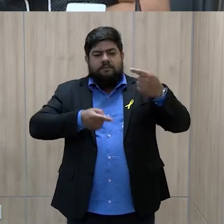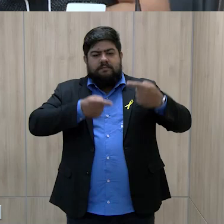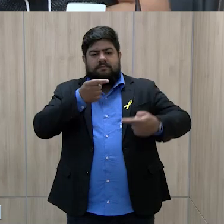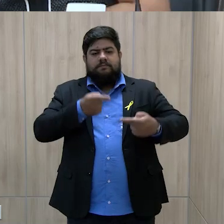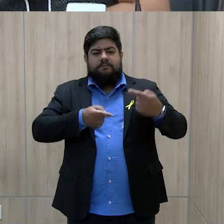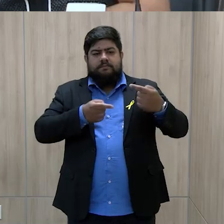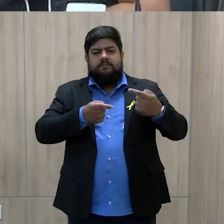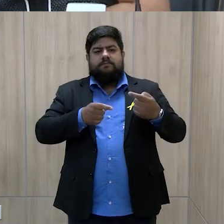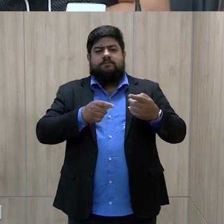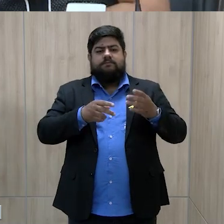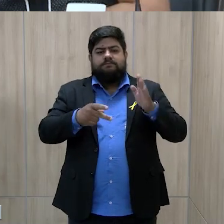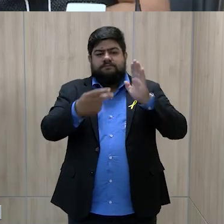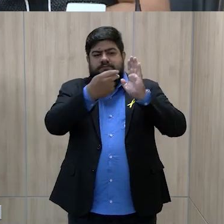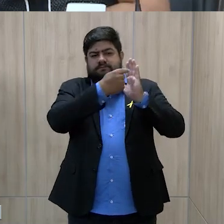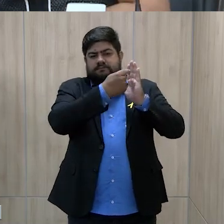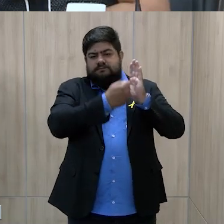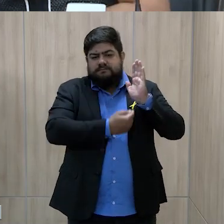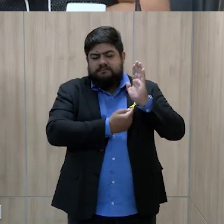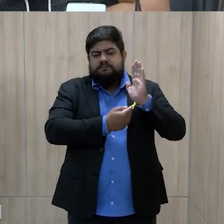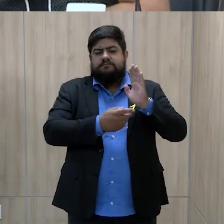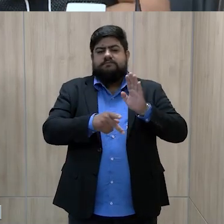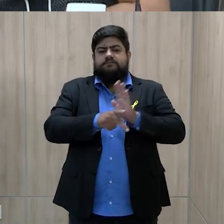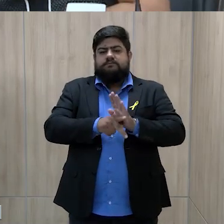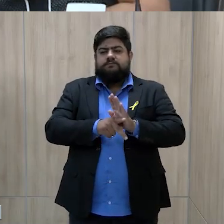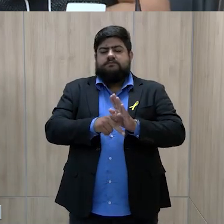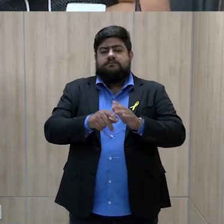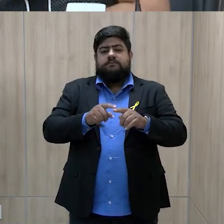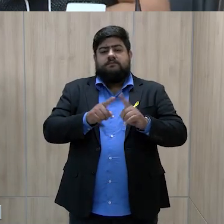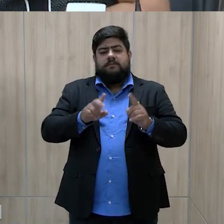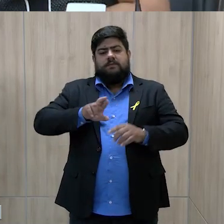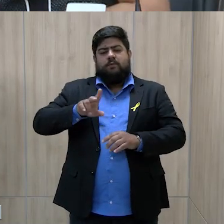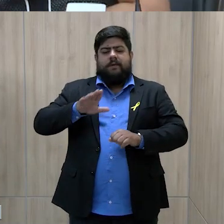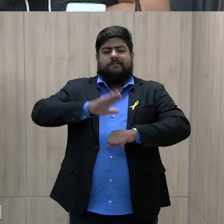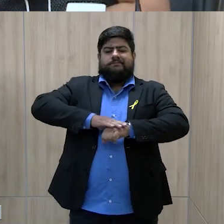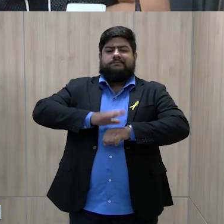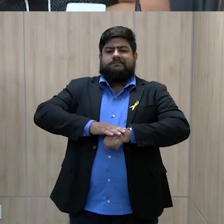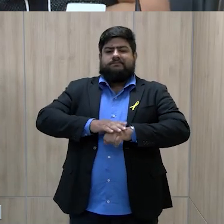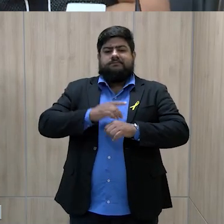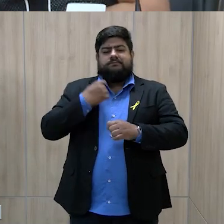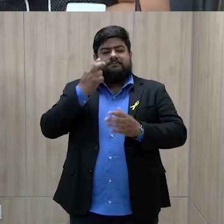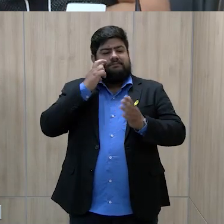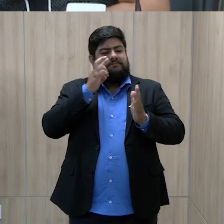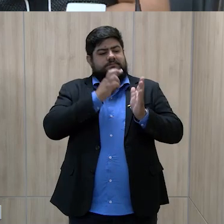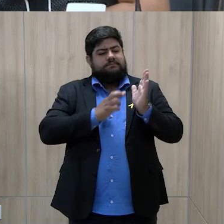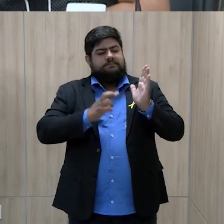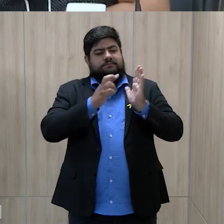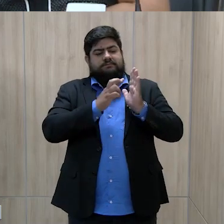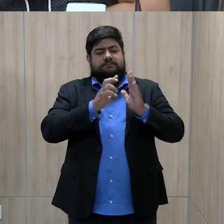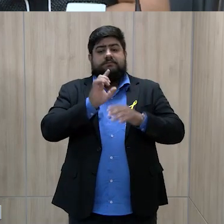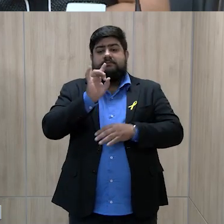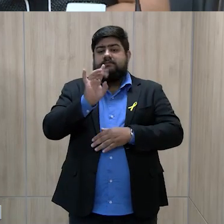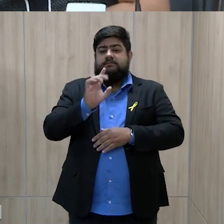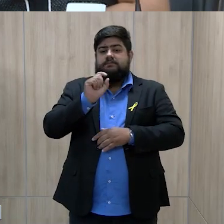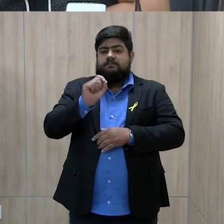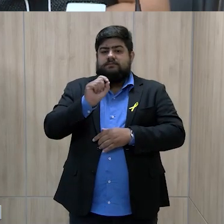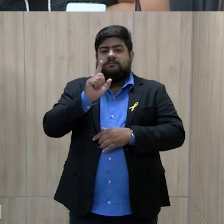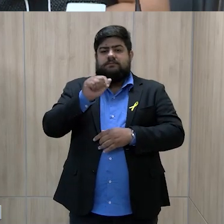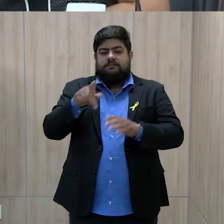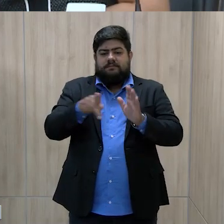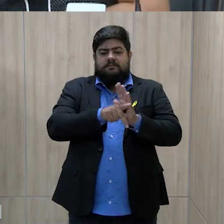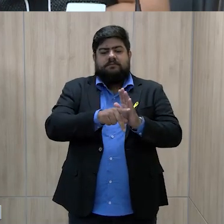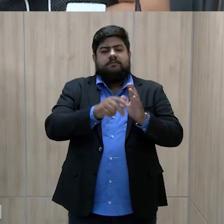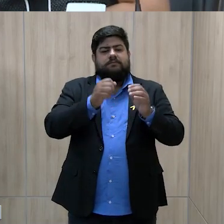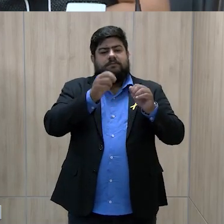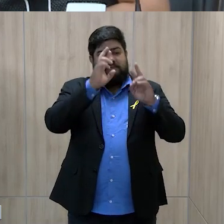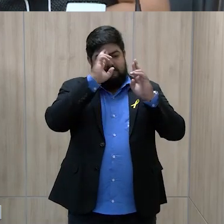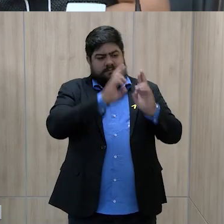discussão acredito no mérito da matéria portanto não nos cabe fazer esse análise aqui o nosso é só